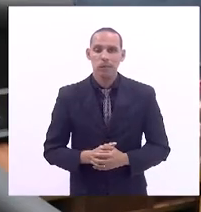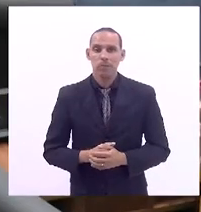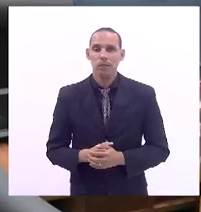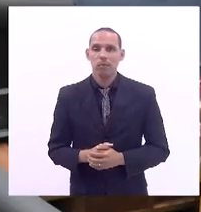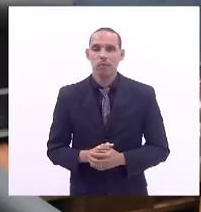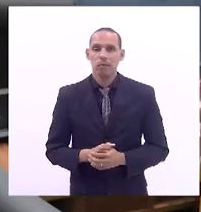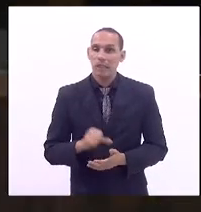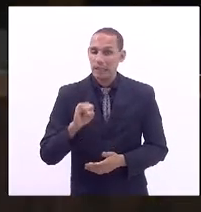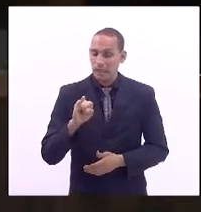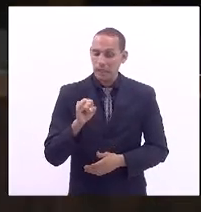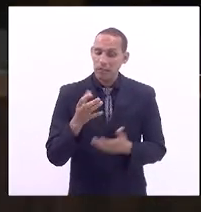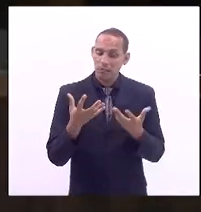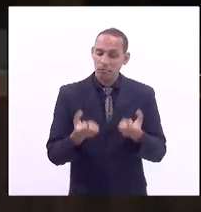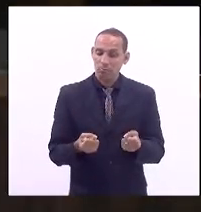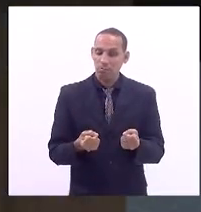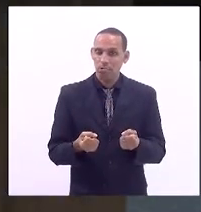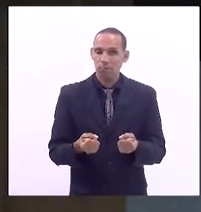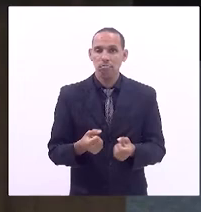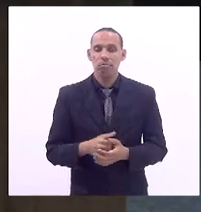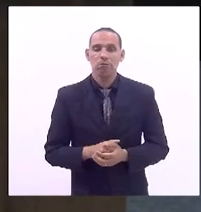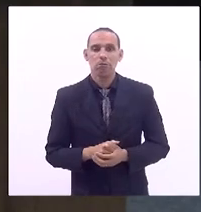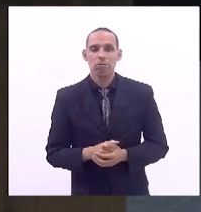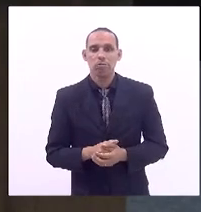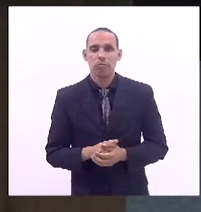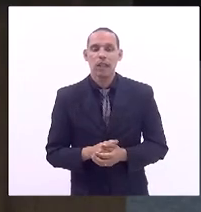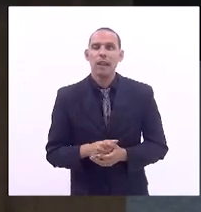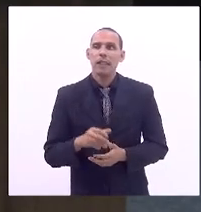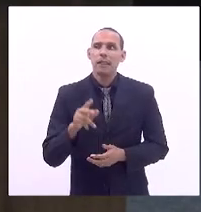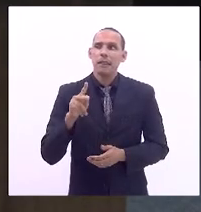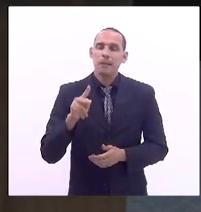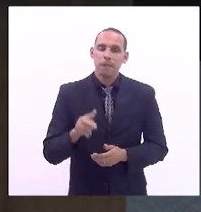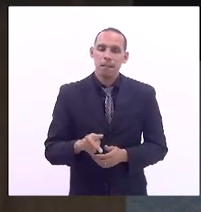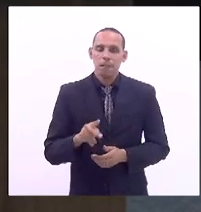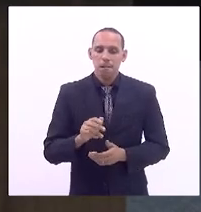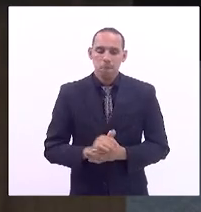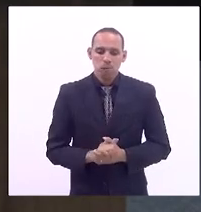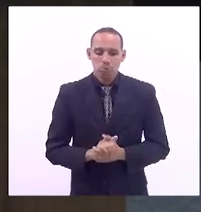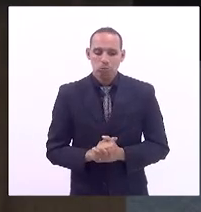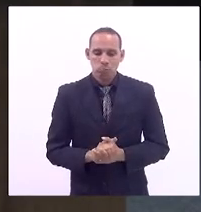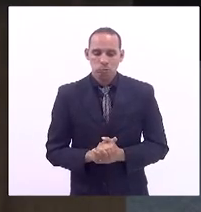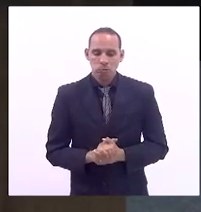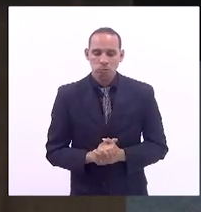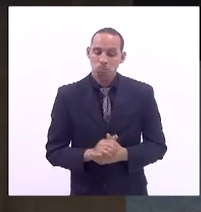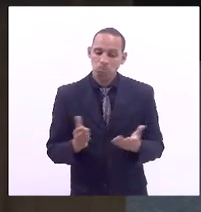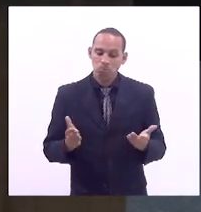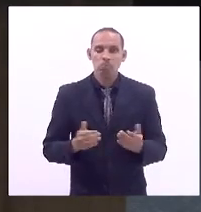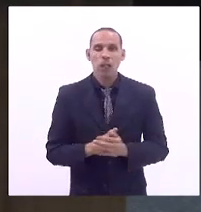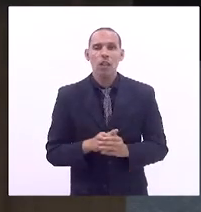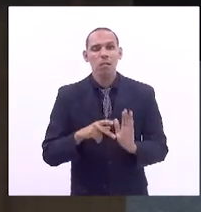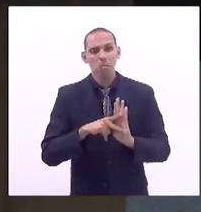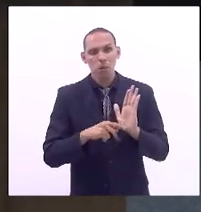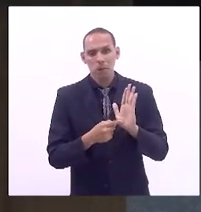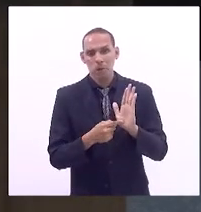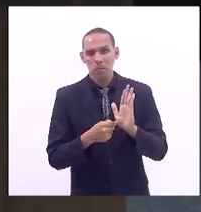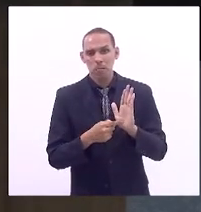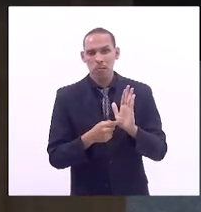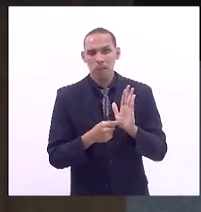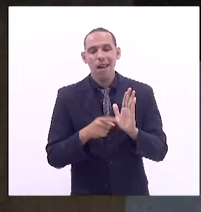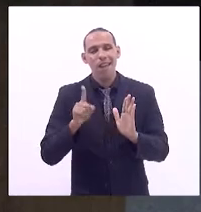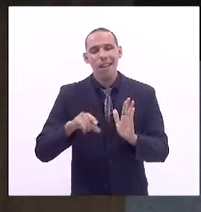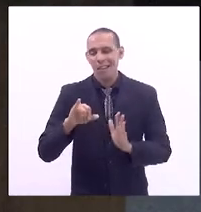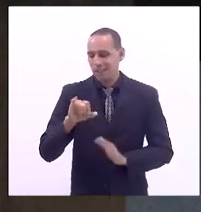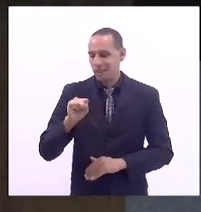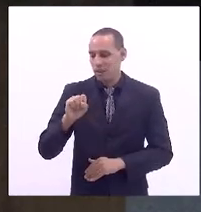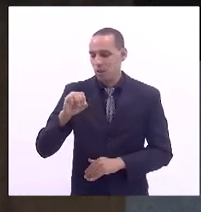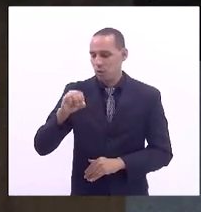a circunferência cio desejar senhor presidente é é bom o projeto ele trata da isonomia